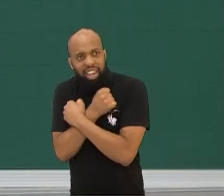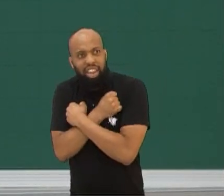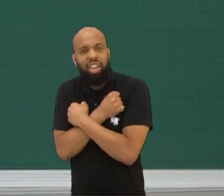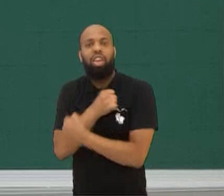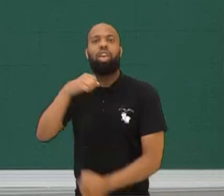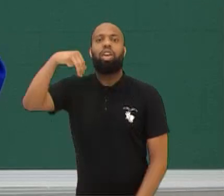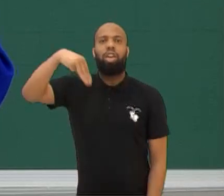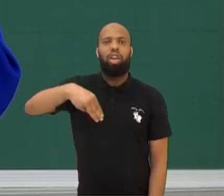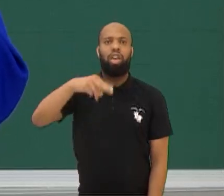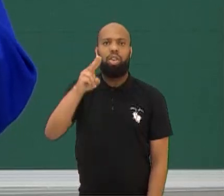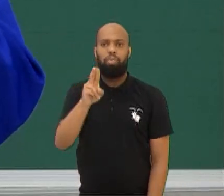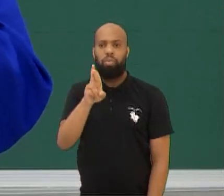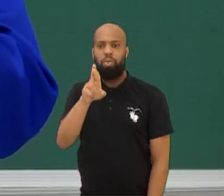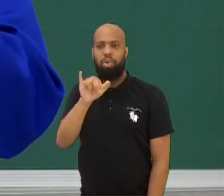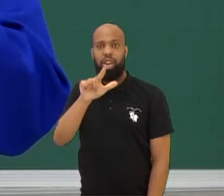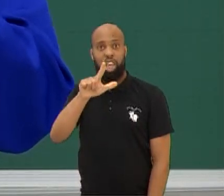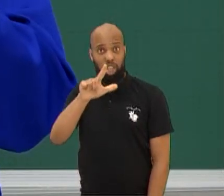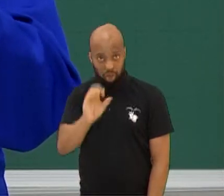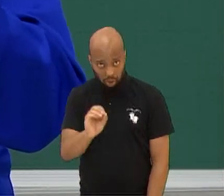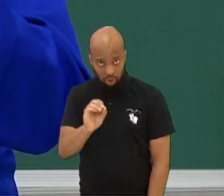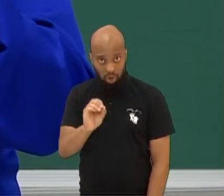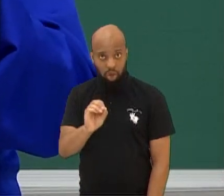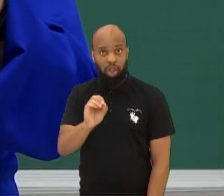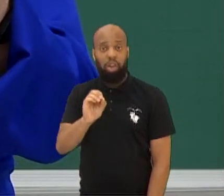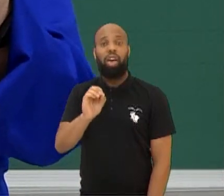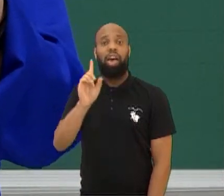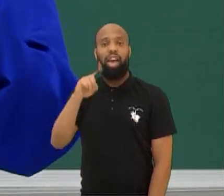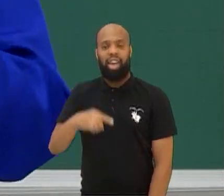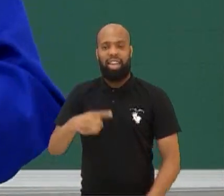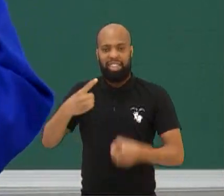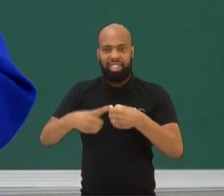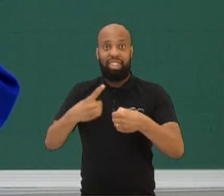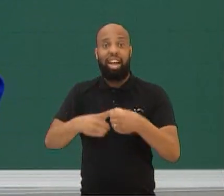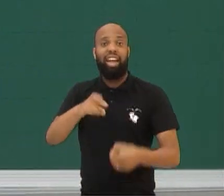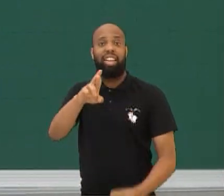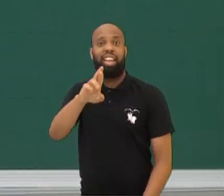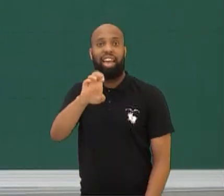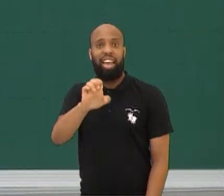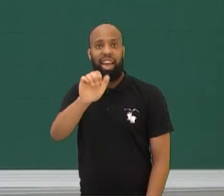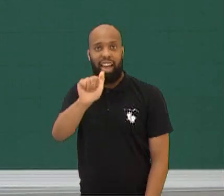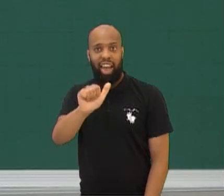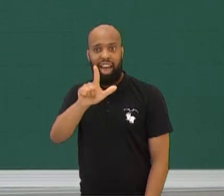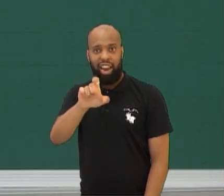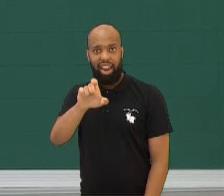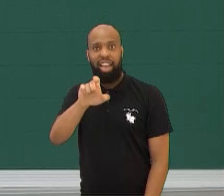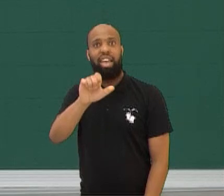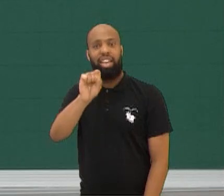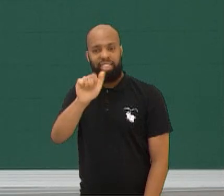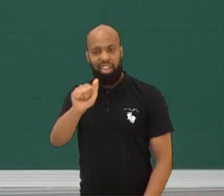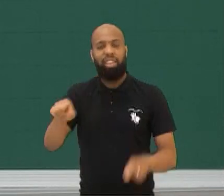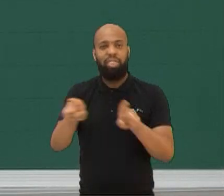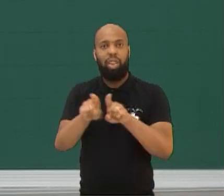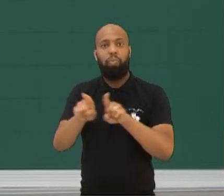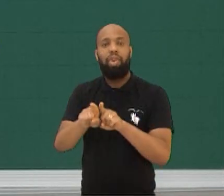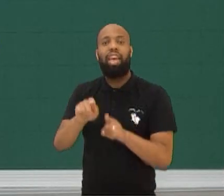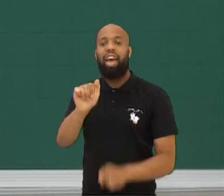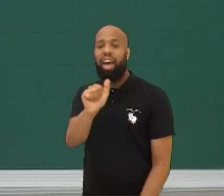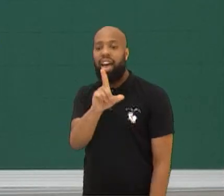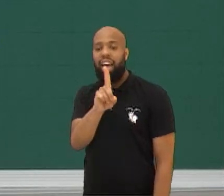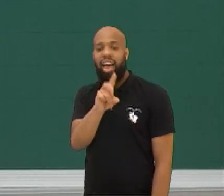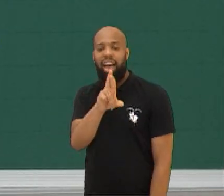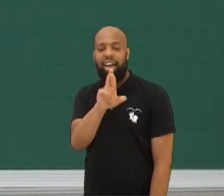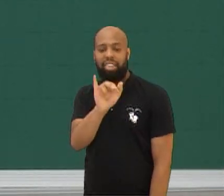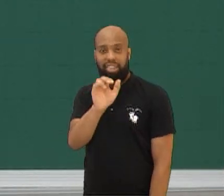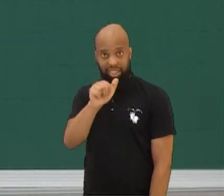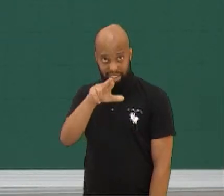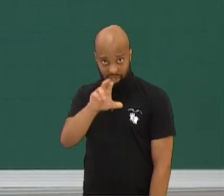para o Murilo, de Realeza, da Escola 12 de Novembro. Um abraço aí. E também o Adriano, do Colégio